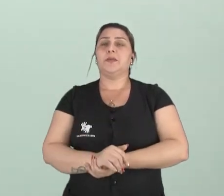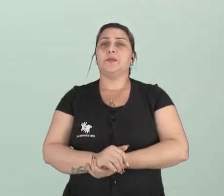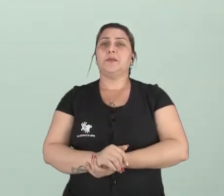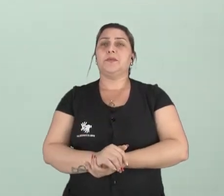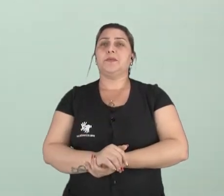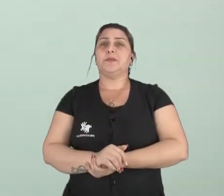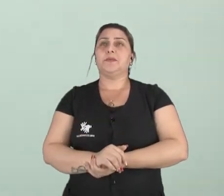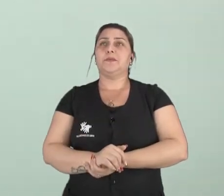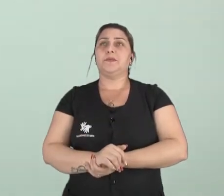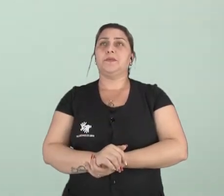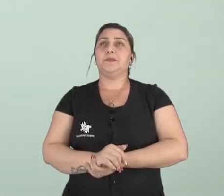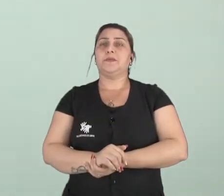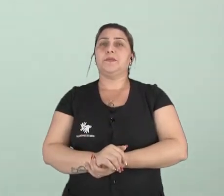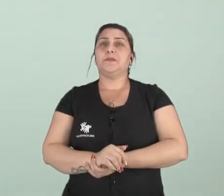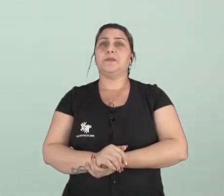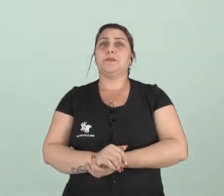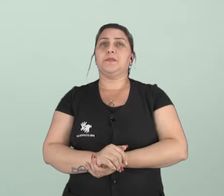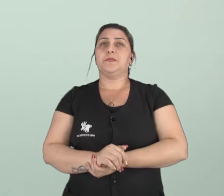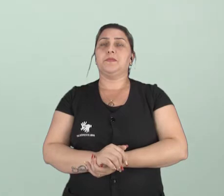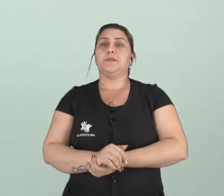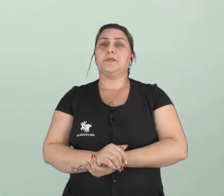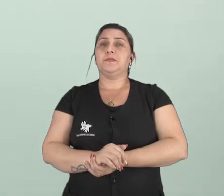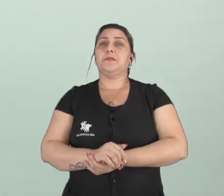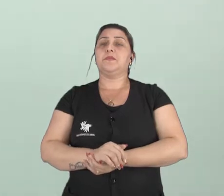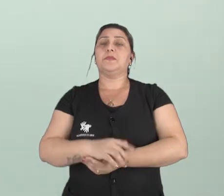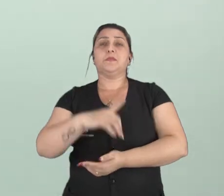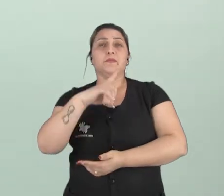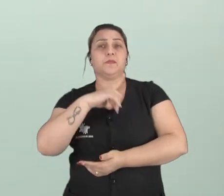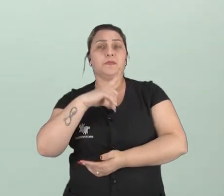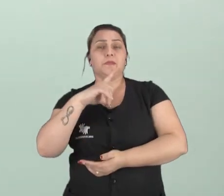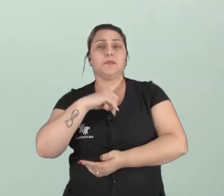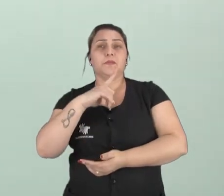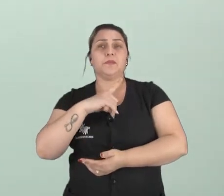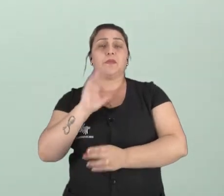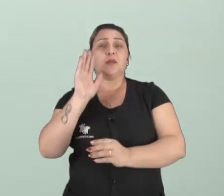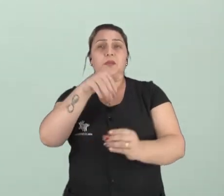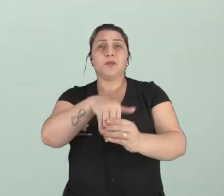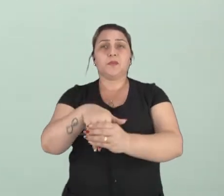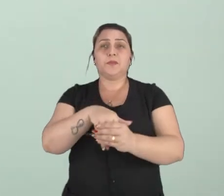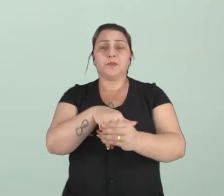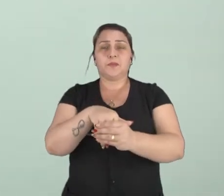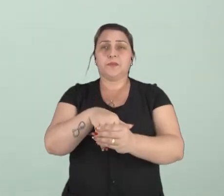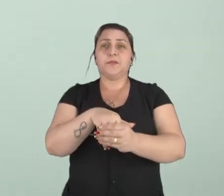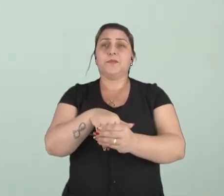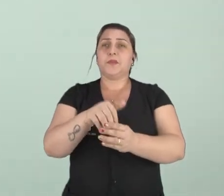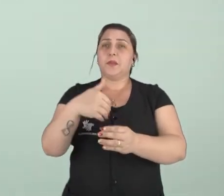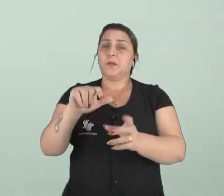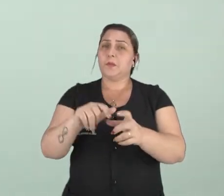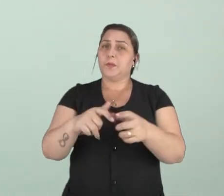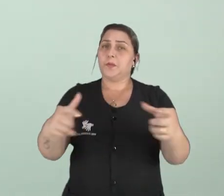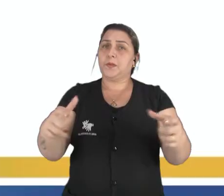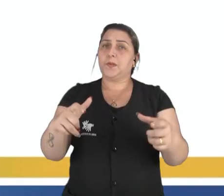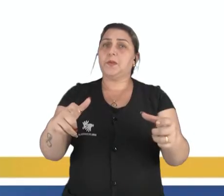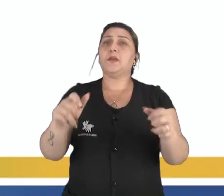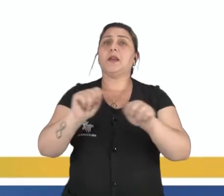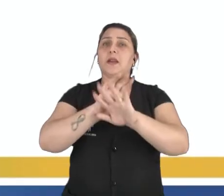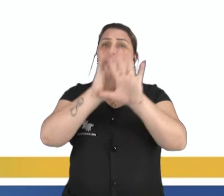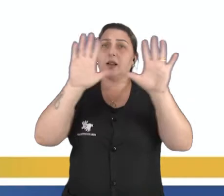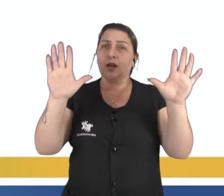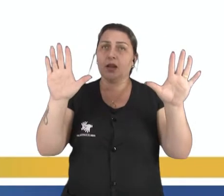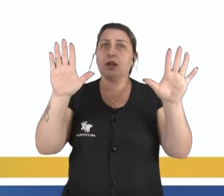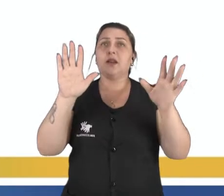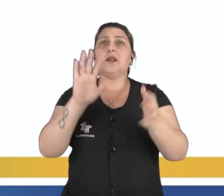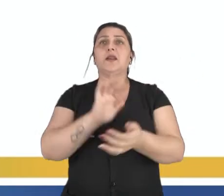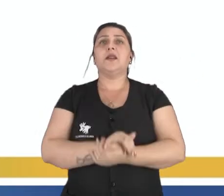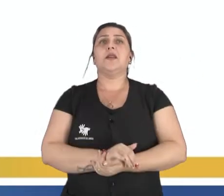aí nesse processo, né? Então, a gente vai ter o processo eleitoral, né, ele torna-se mais amplo, transparente e